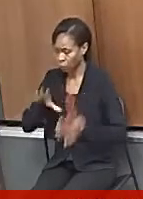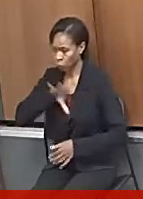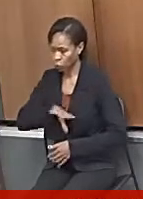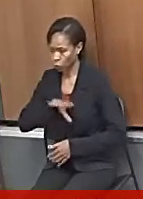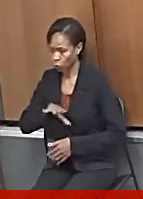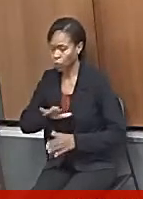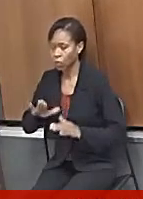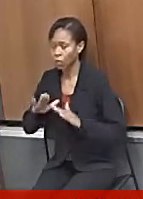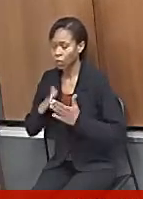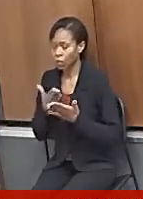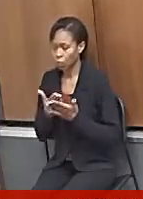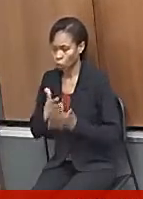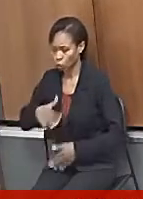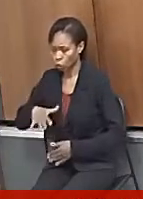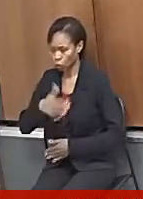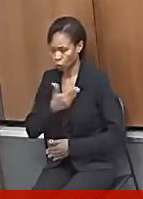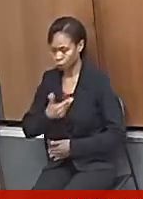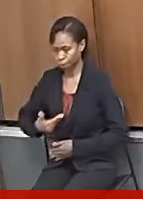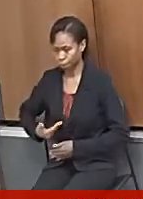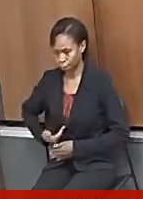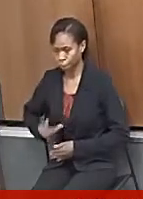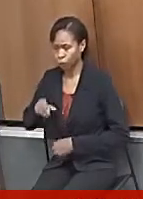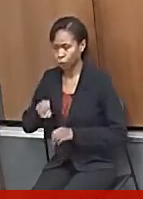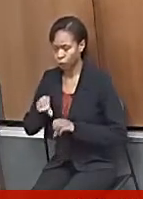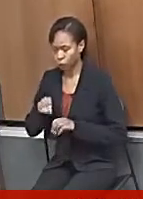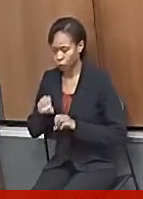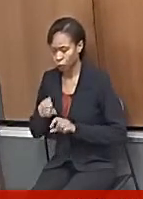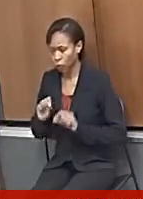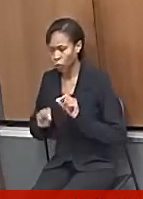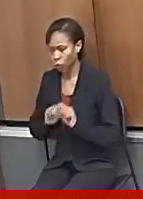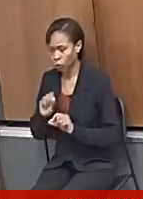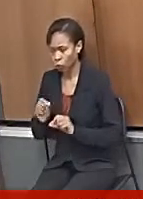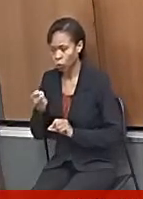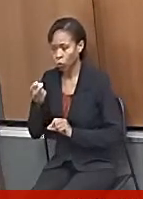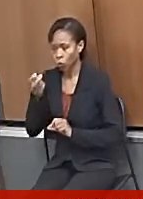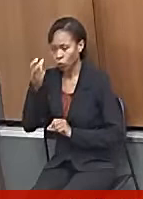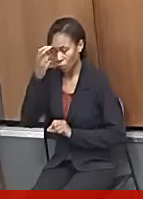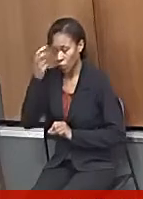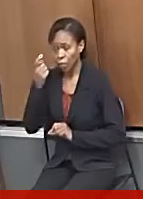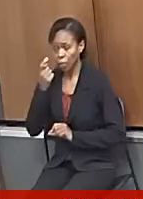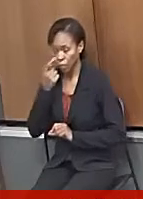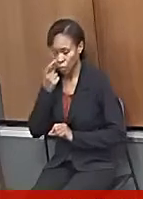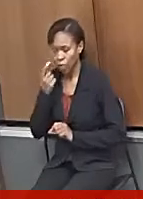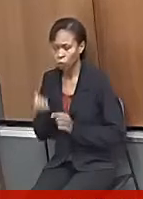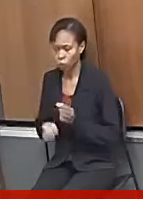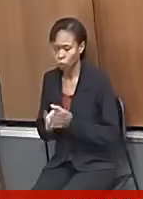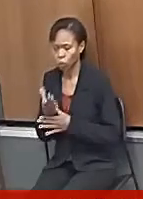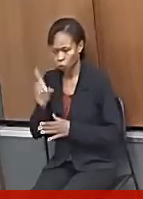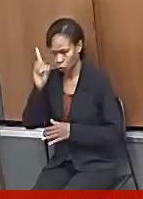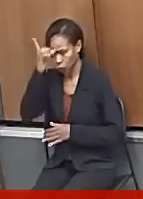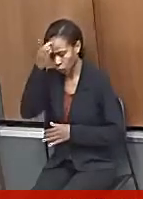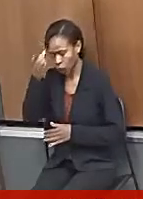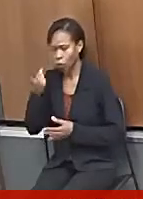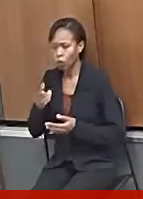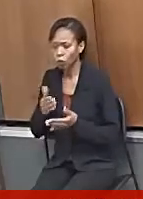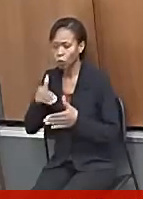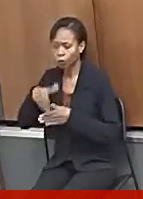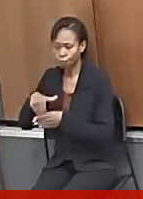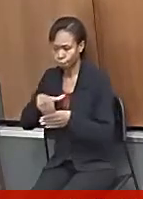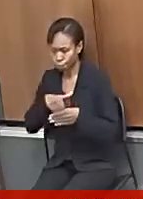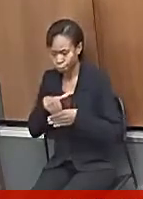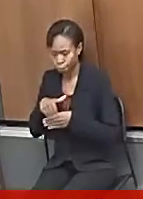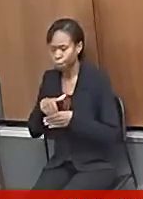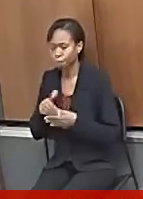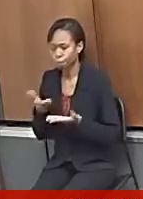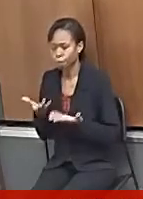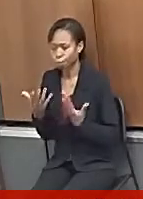de educação de autoria do deputado josé guilherme que é membro é efetivo dessa comissão que está em votação os deputados que apaga os